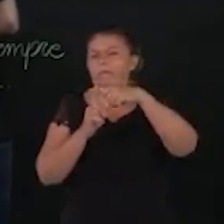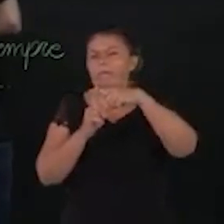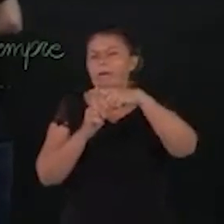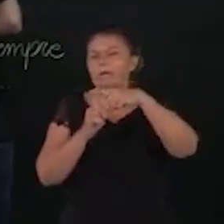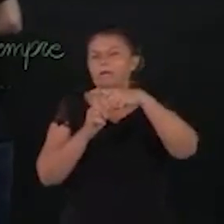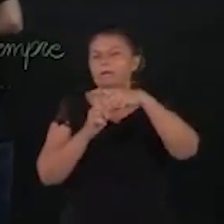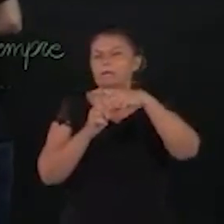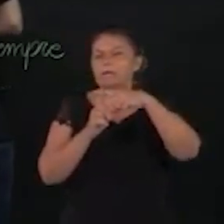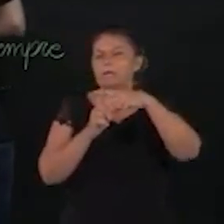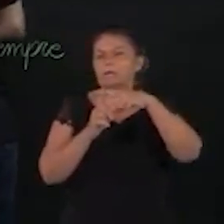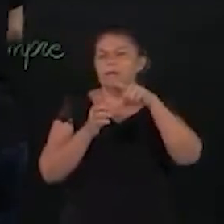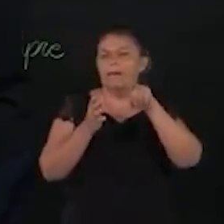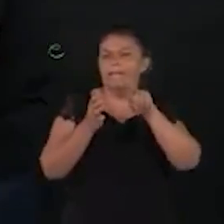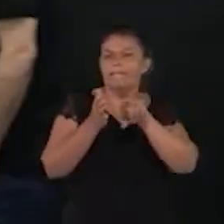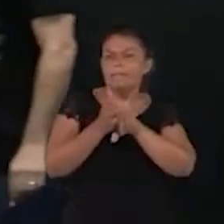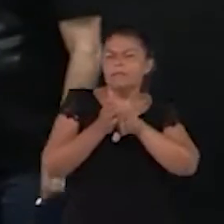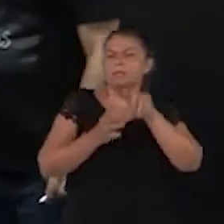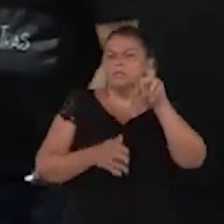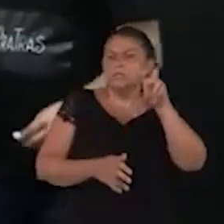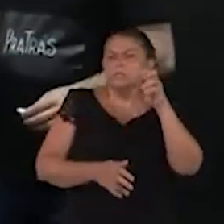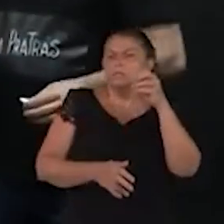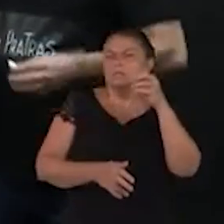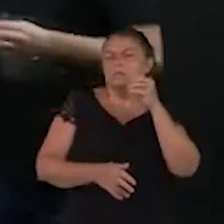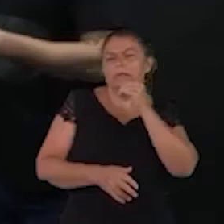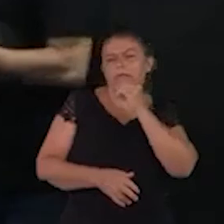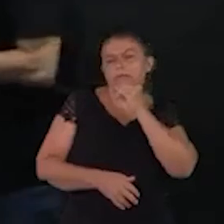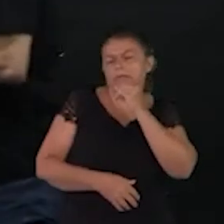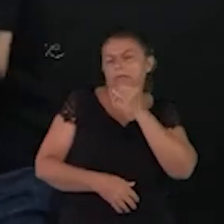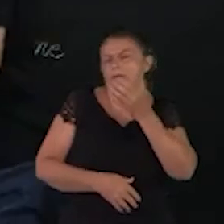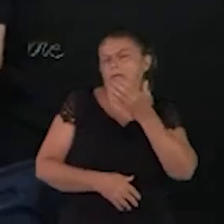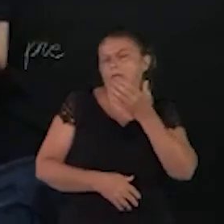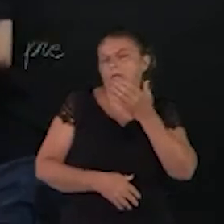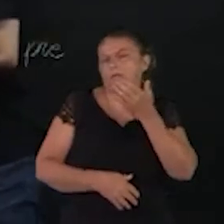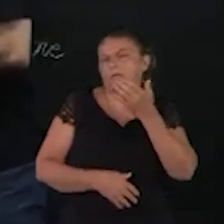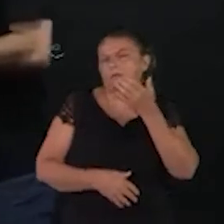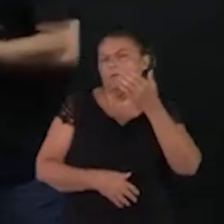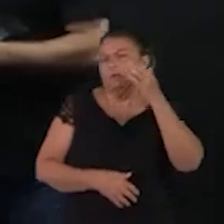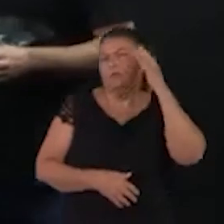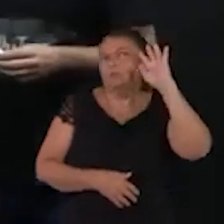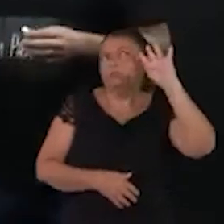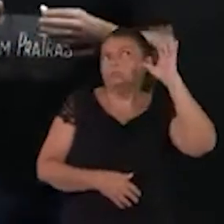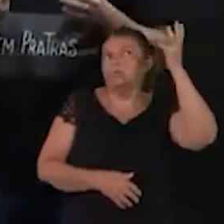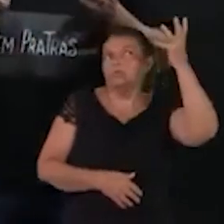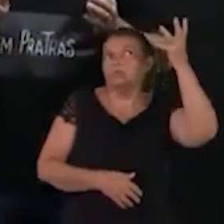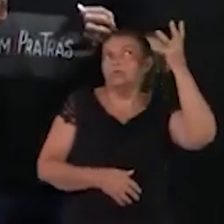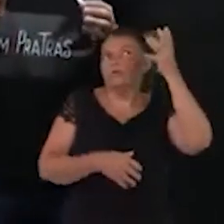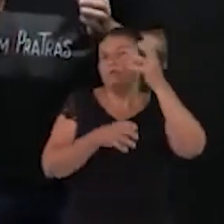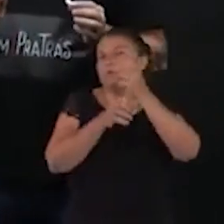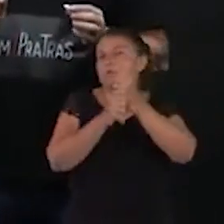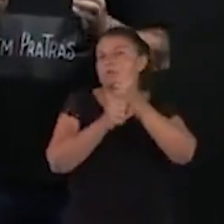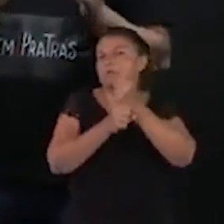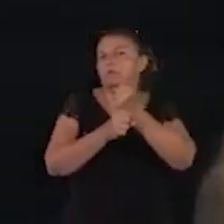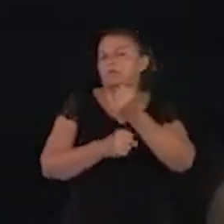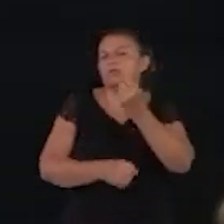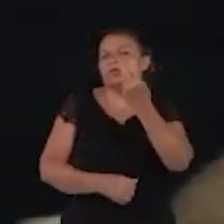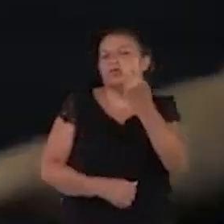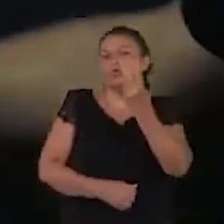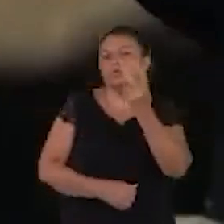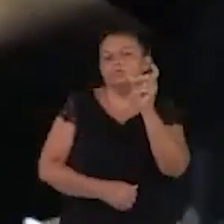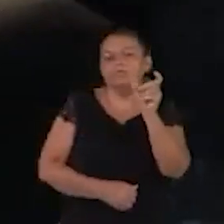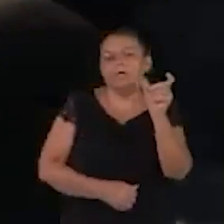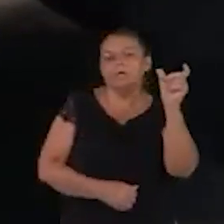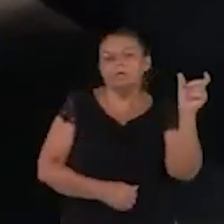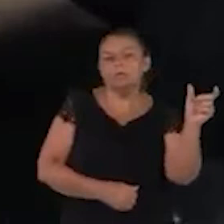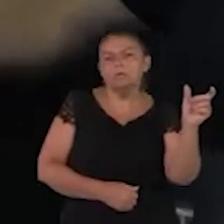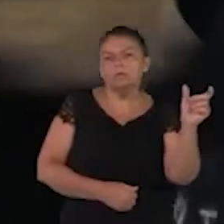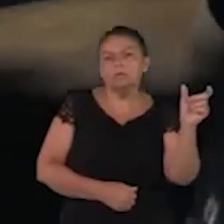mais menos 5, por exemplo. Ou seja, eu estou resolvendo a adição entre dois valores, sendo